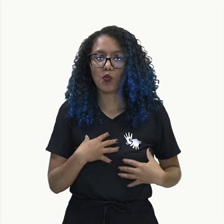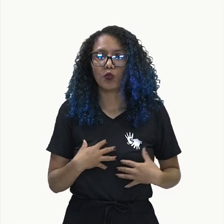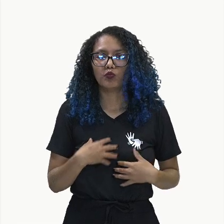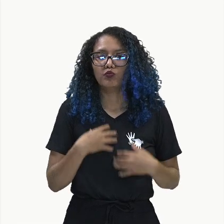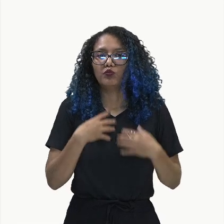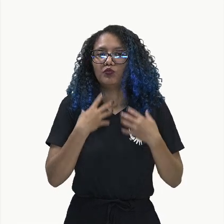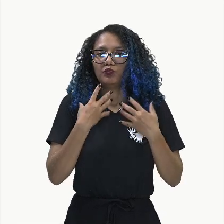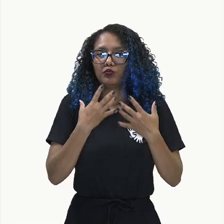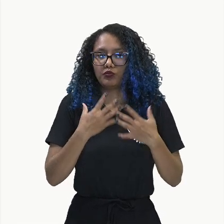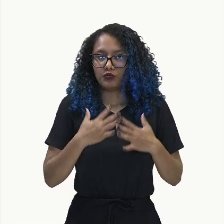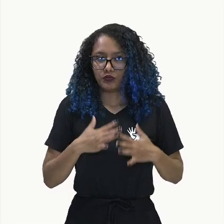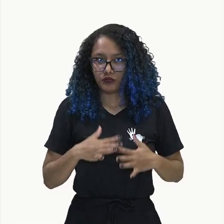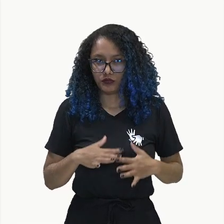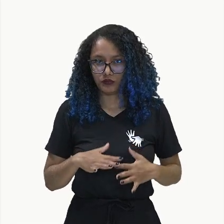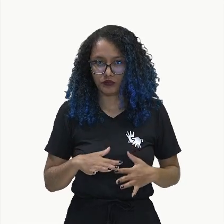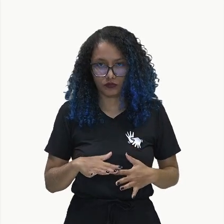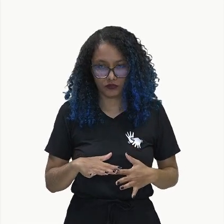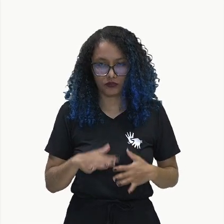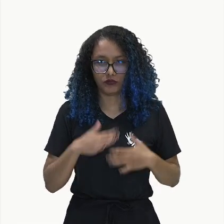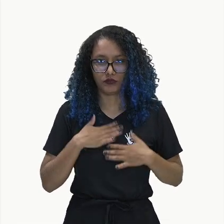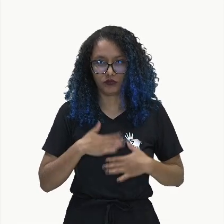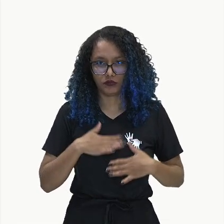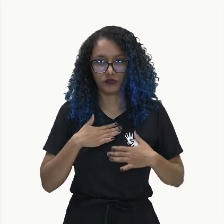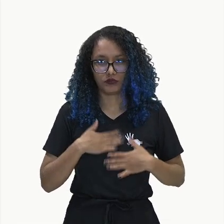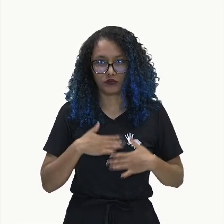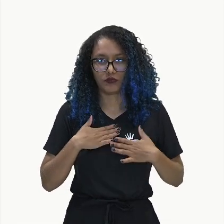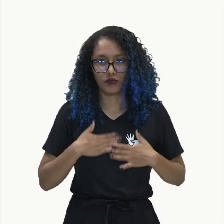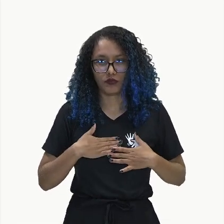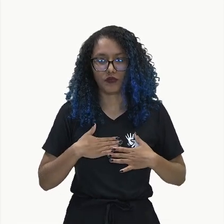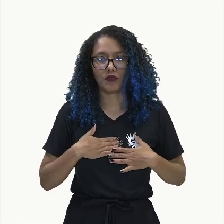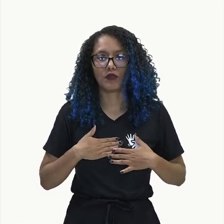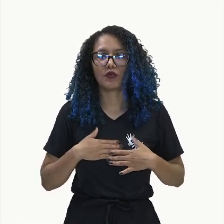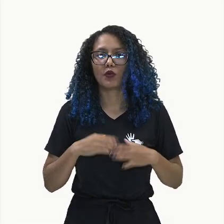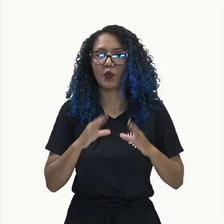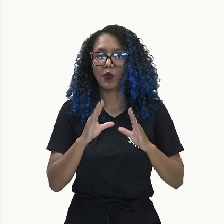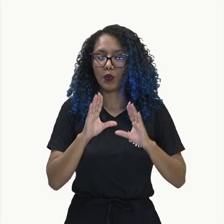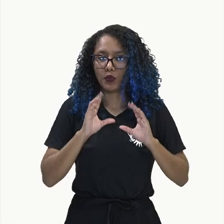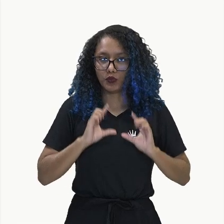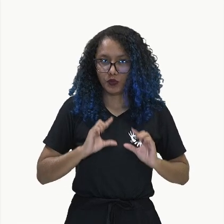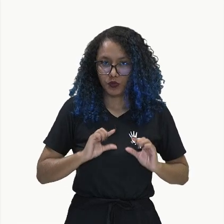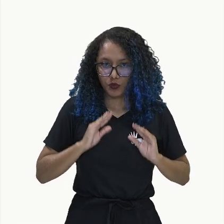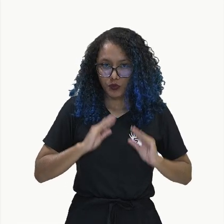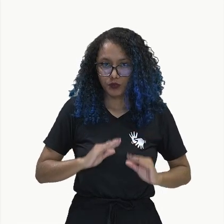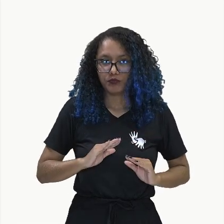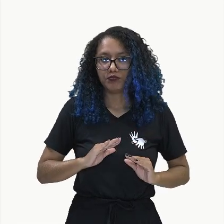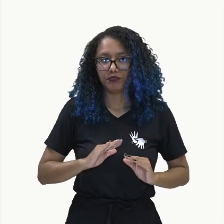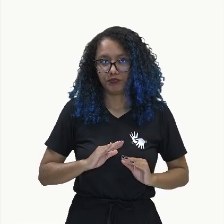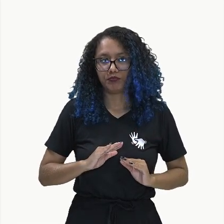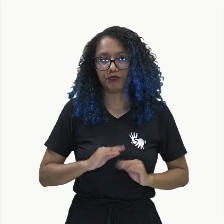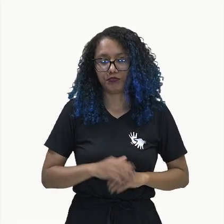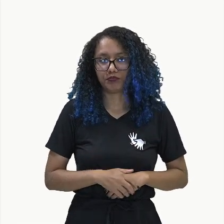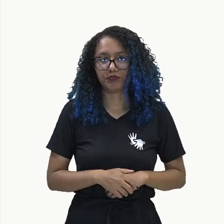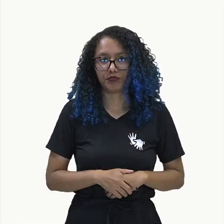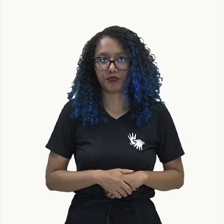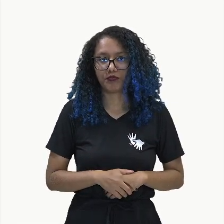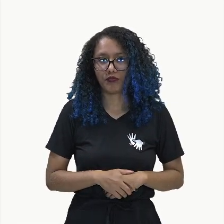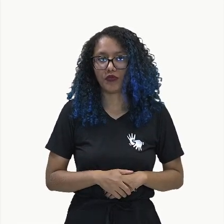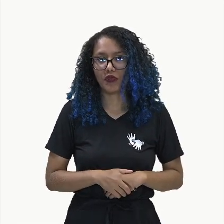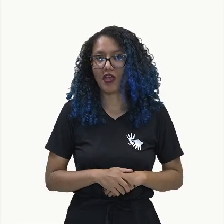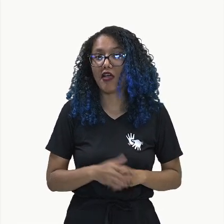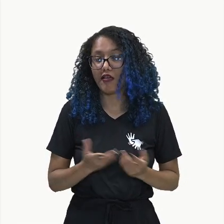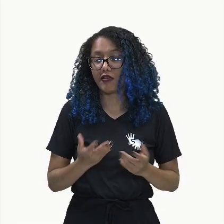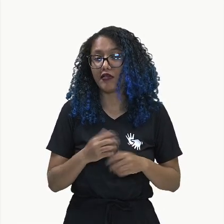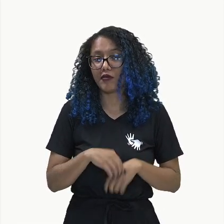o volume da caixa torácica diminua e a pressão dentro dos pulmões aumente, forçando o ar